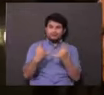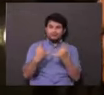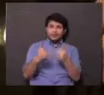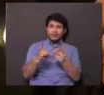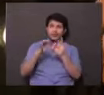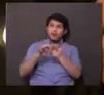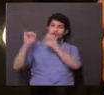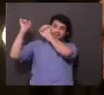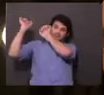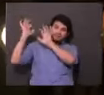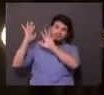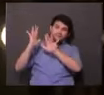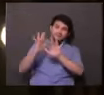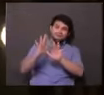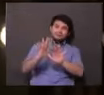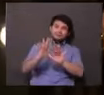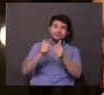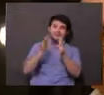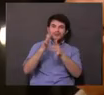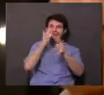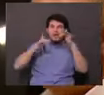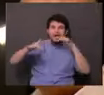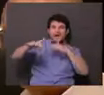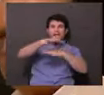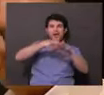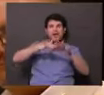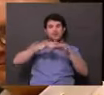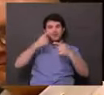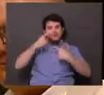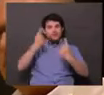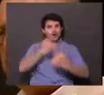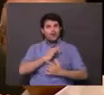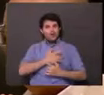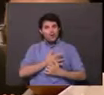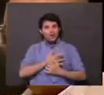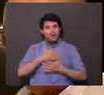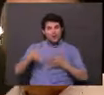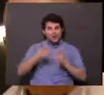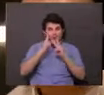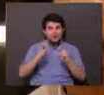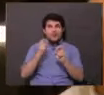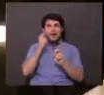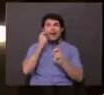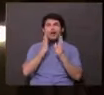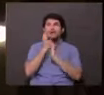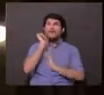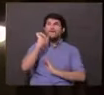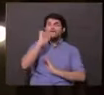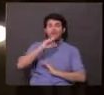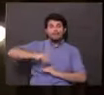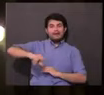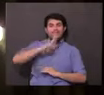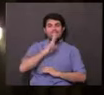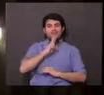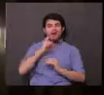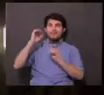do mundo para iluminar todos os homens e lhes revelar o amor e o mistério de Deus. Em Fátima, a luz